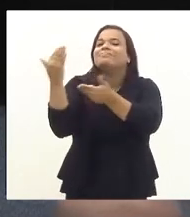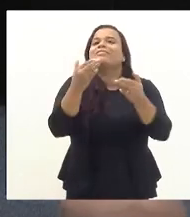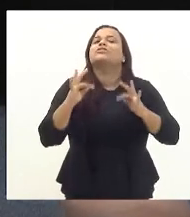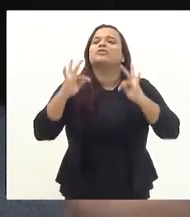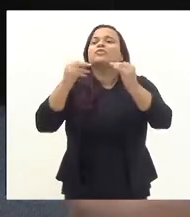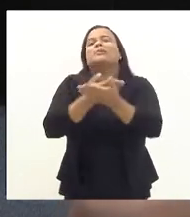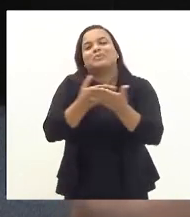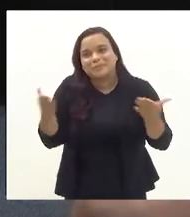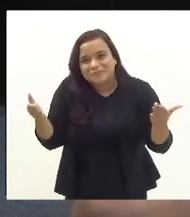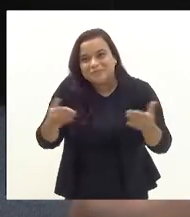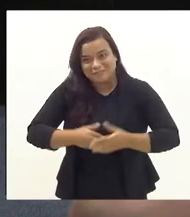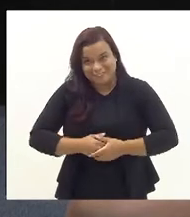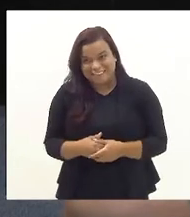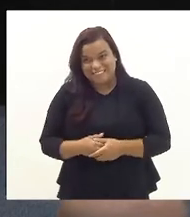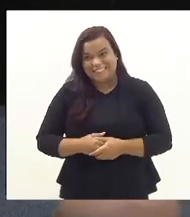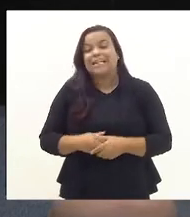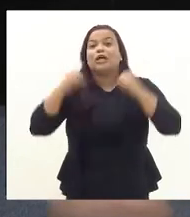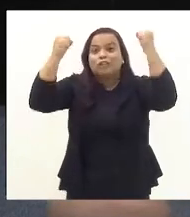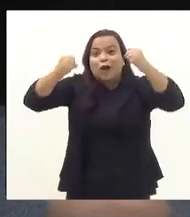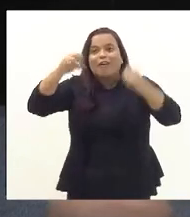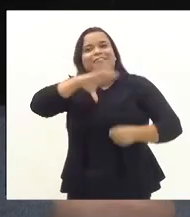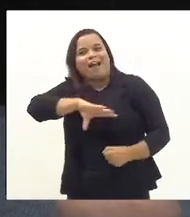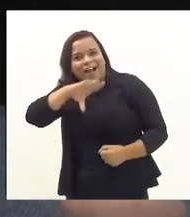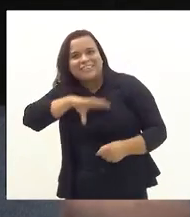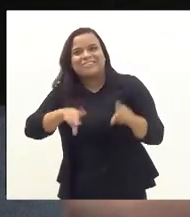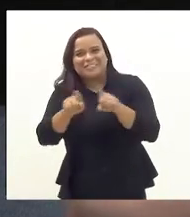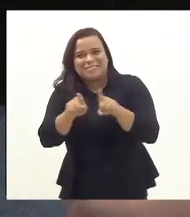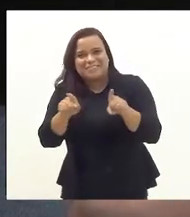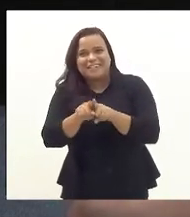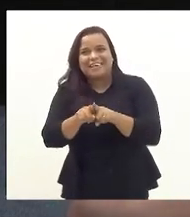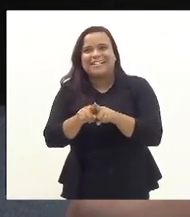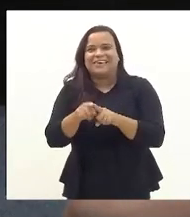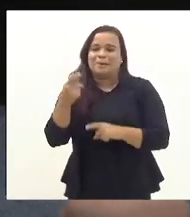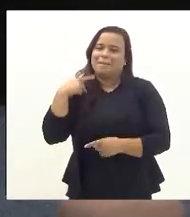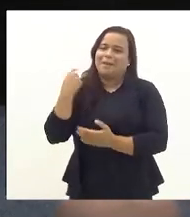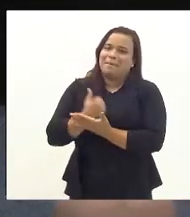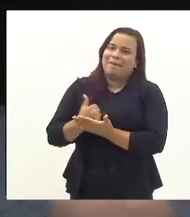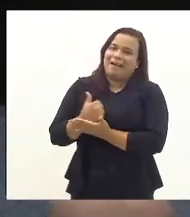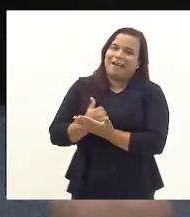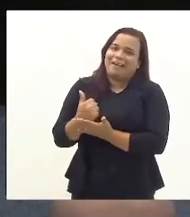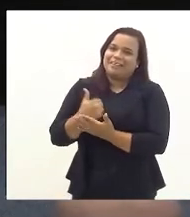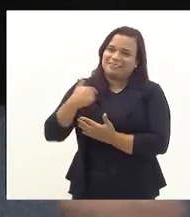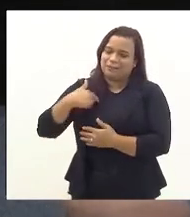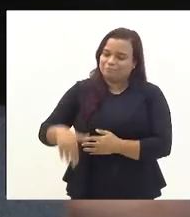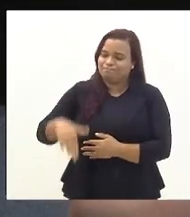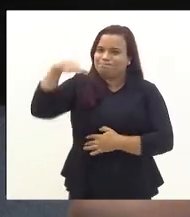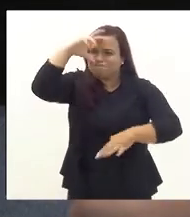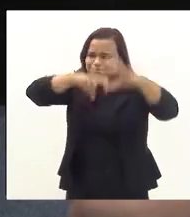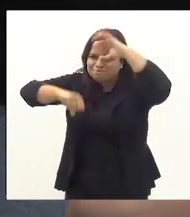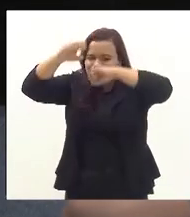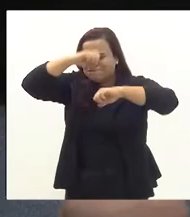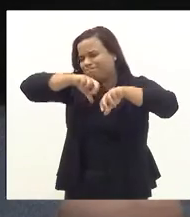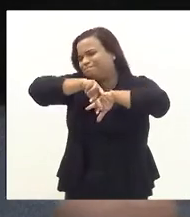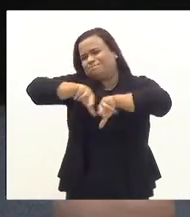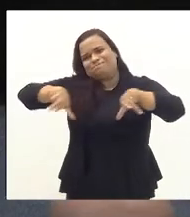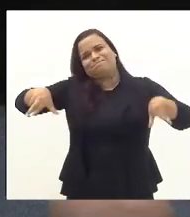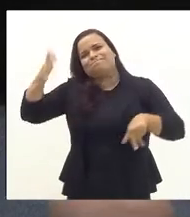vocês, a toda a torcida vascaína, né, minha base, né, cresci ali no meio,